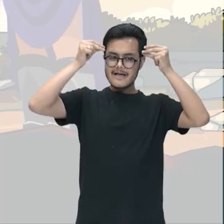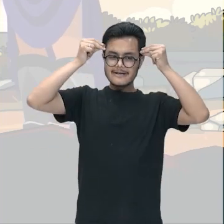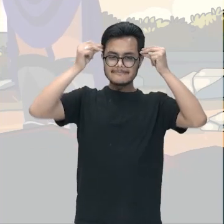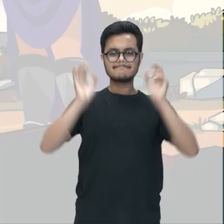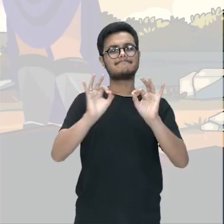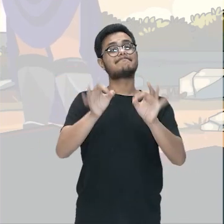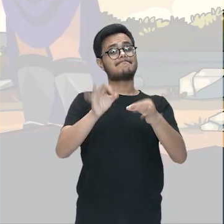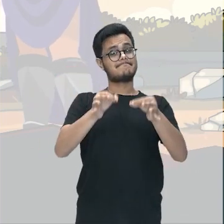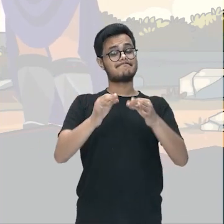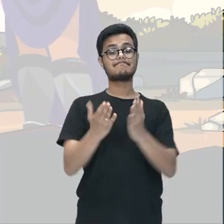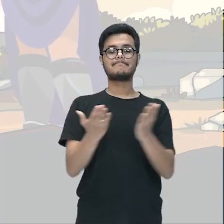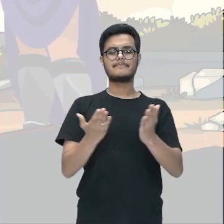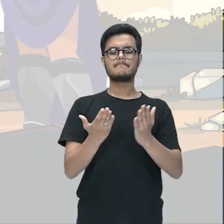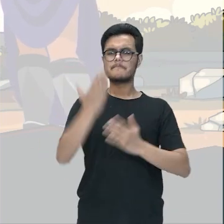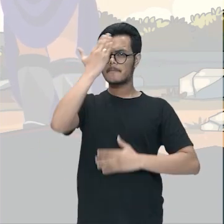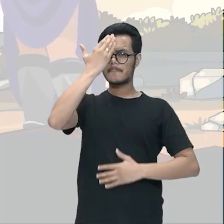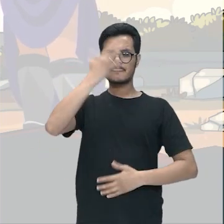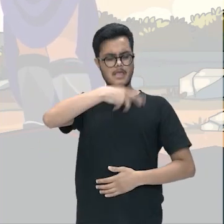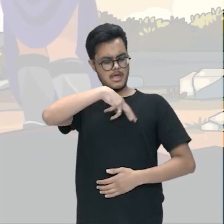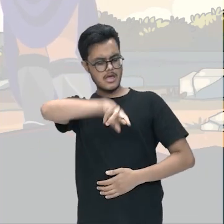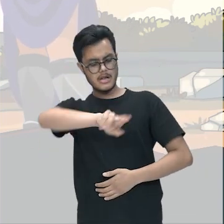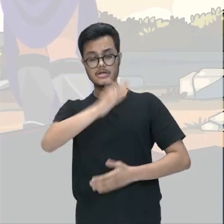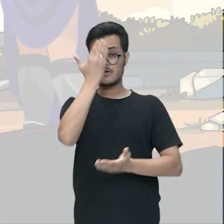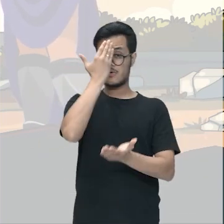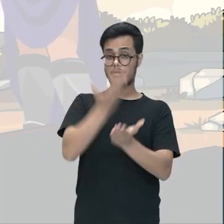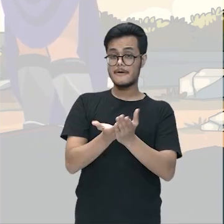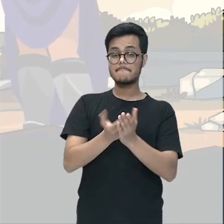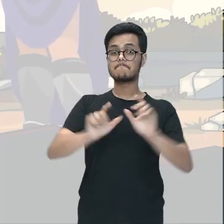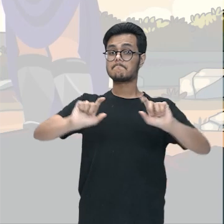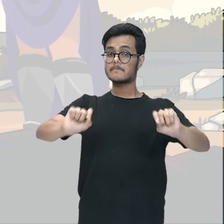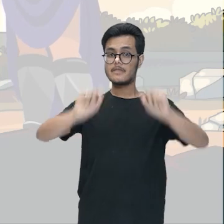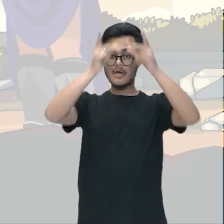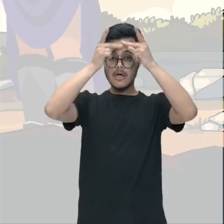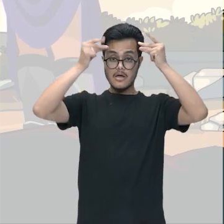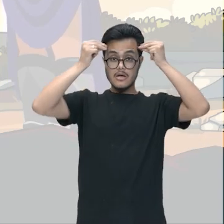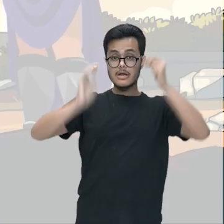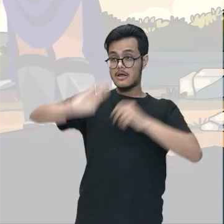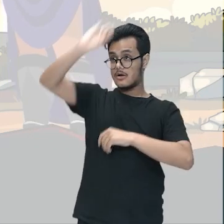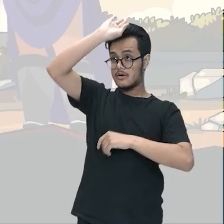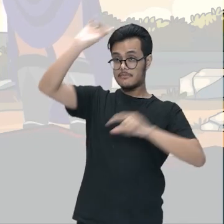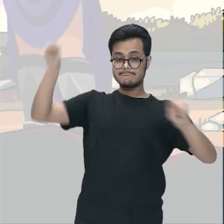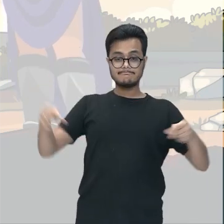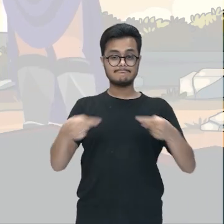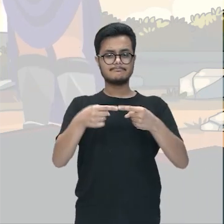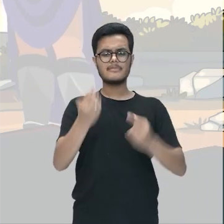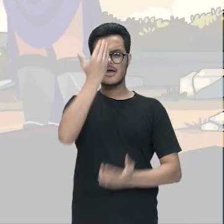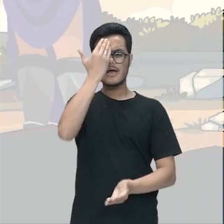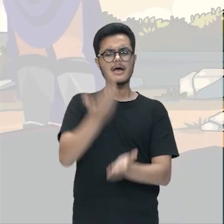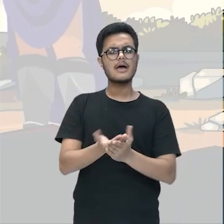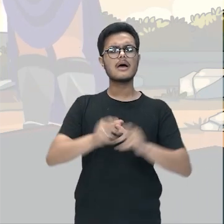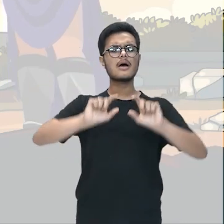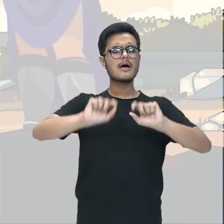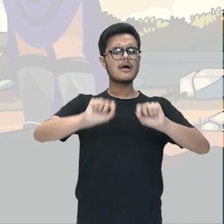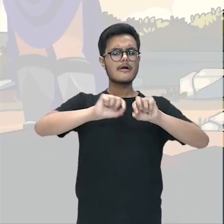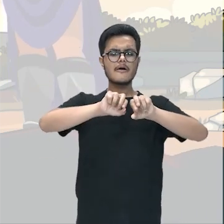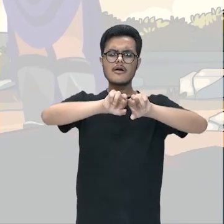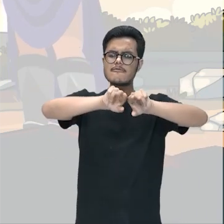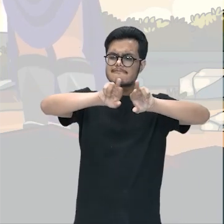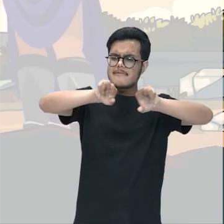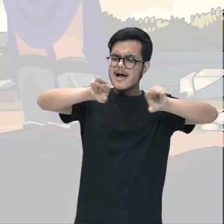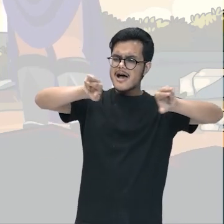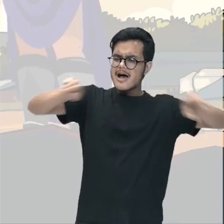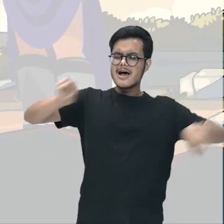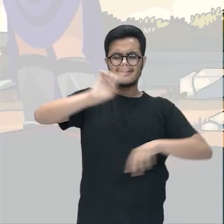Então, quando a gente fala sobre a religião, na cultura grega e romana, eles acreditavam, então, na existência de